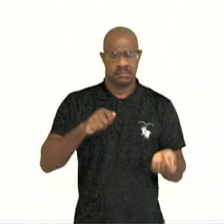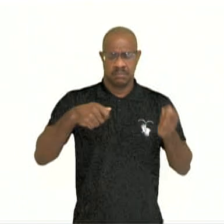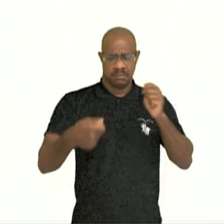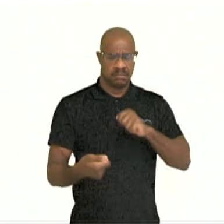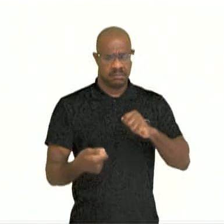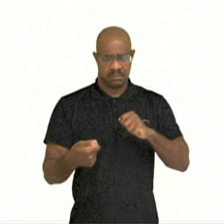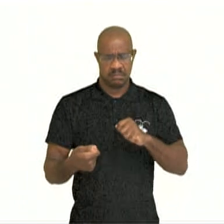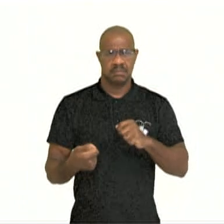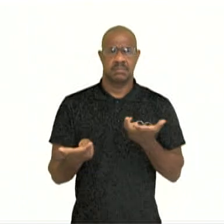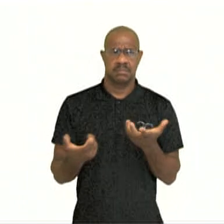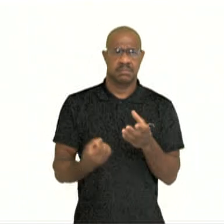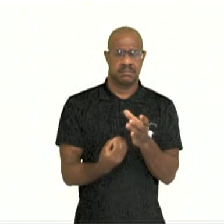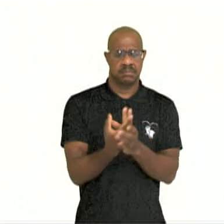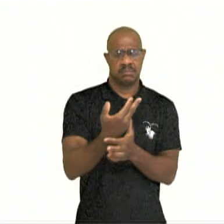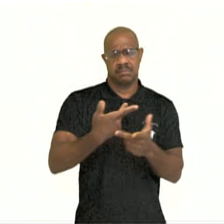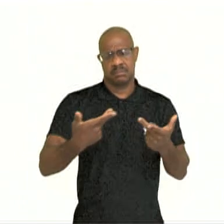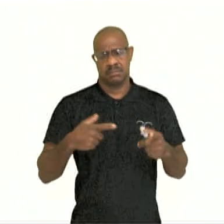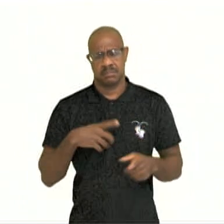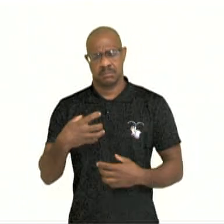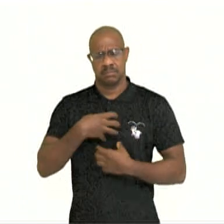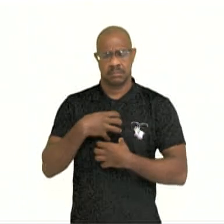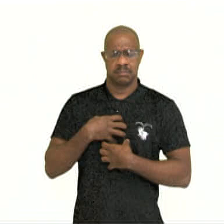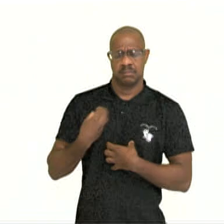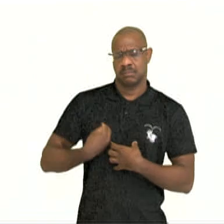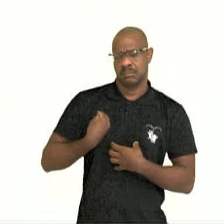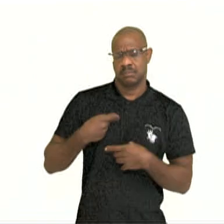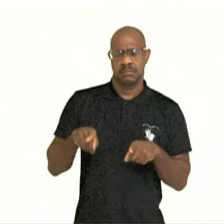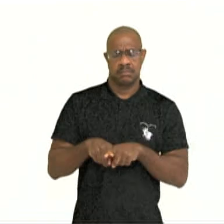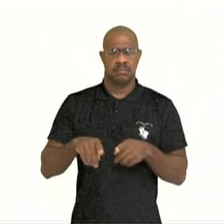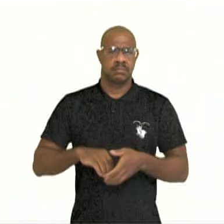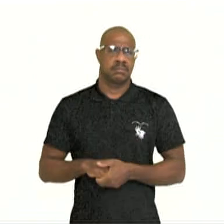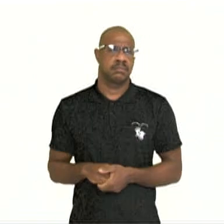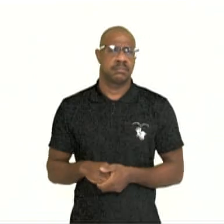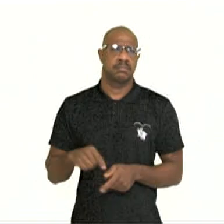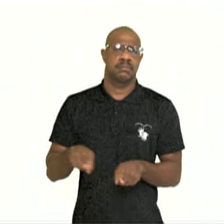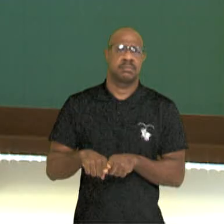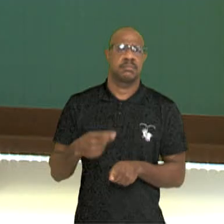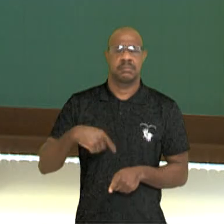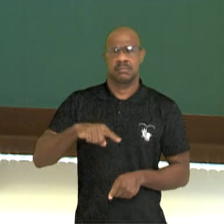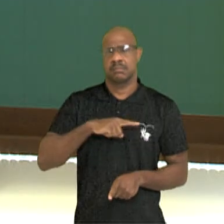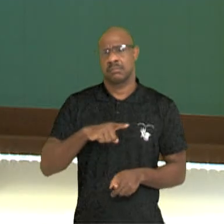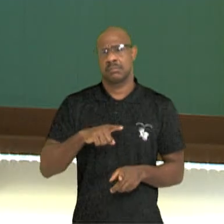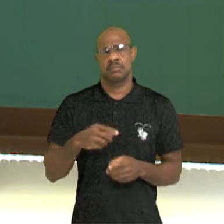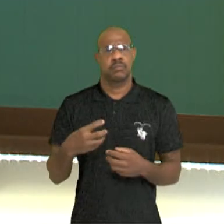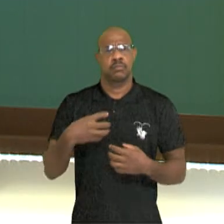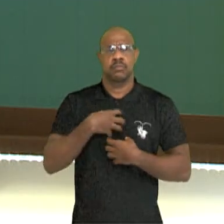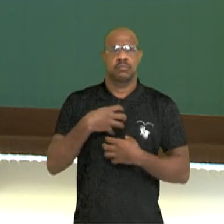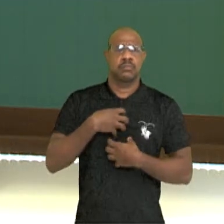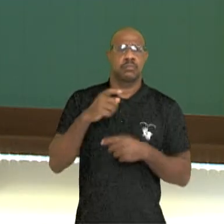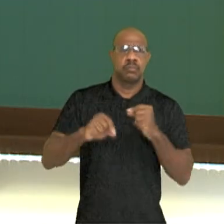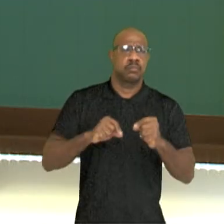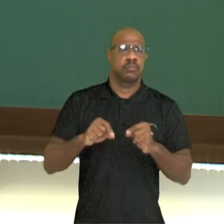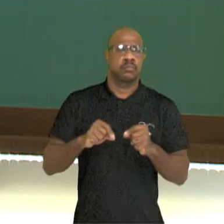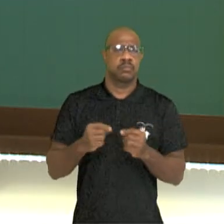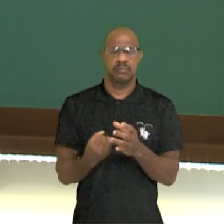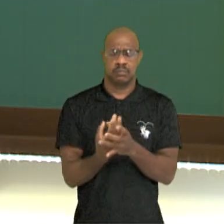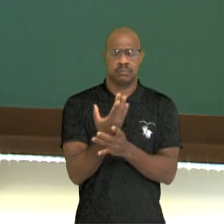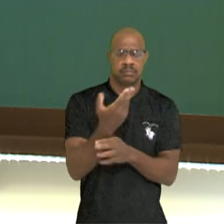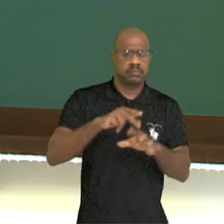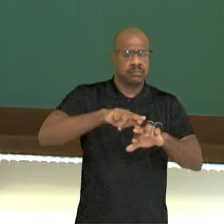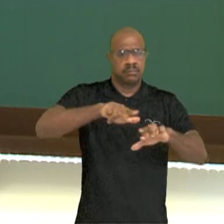dos organismos com o seu modo de vida. Então a forma como um organismo vive, hoje em dia, se dá a